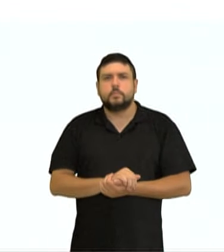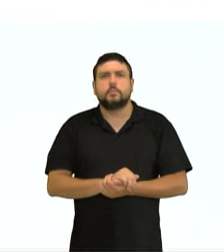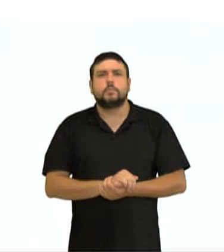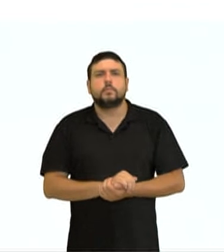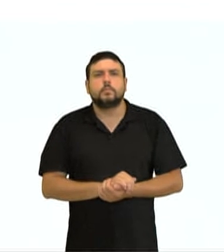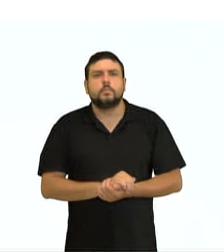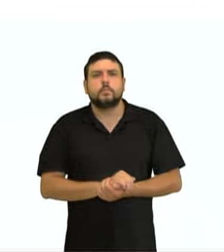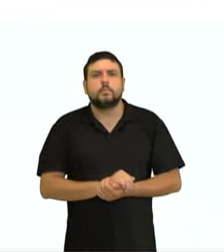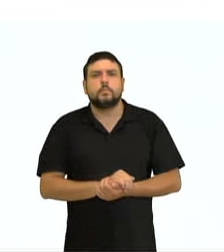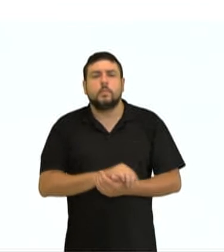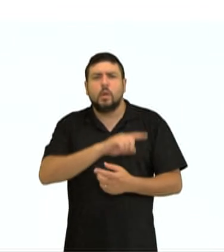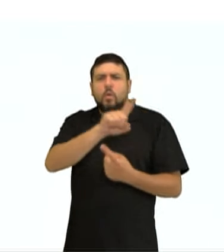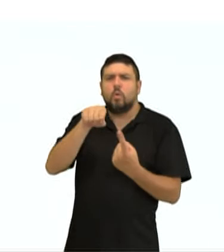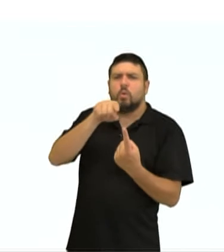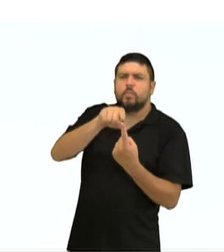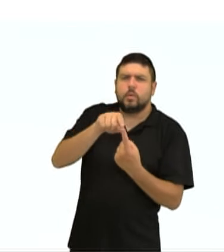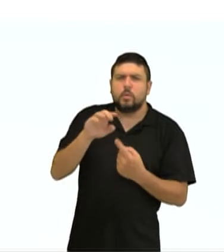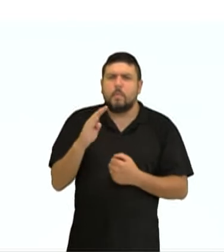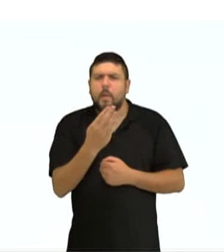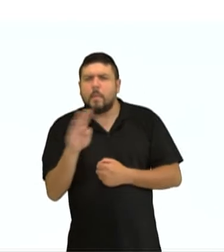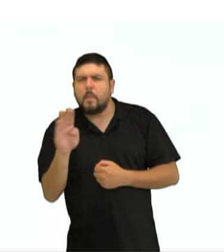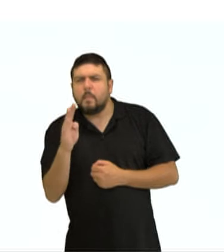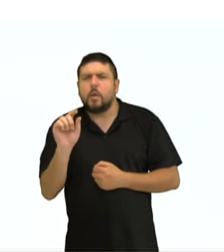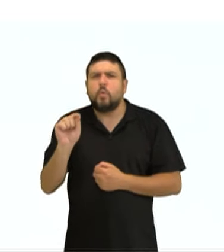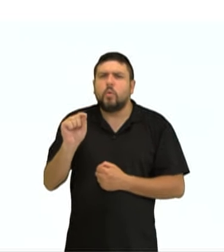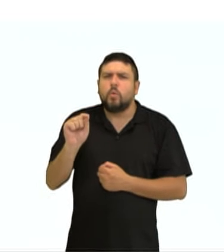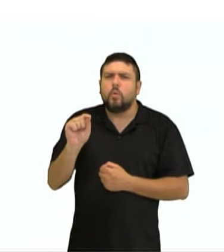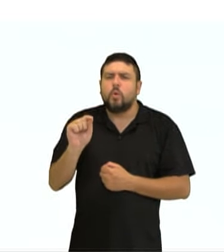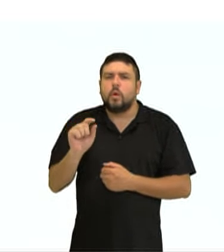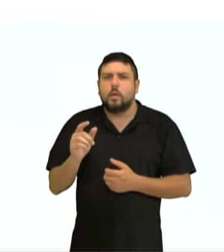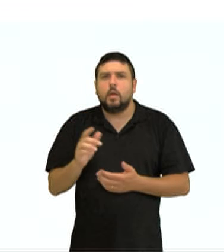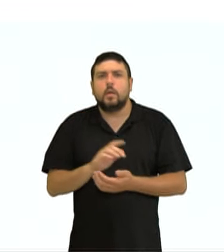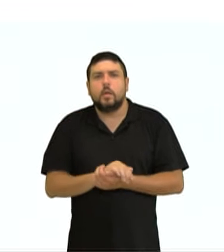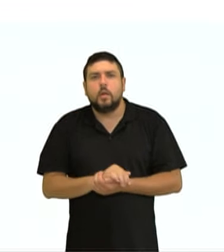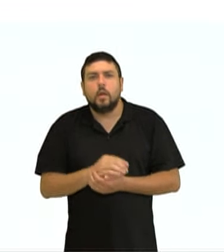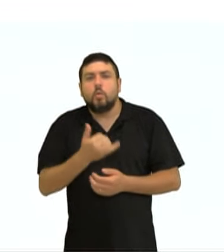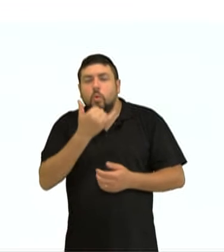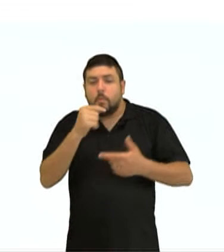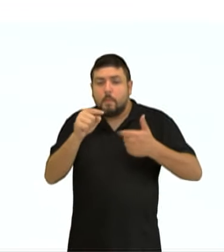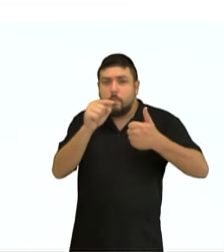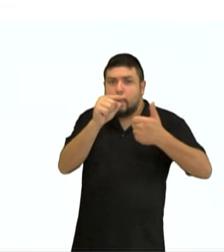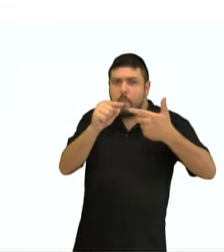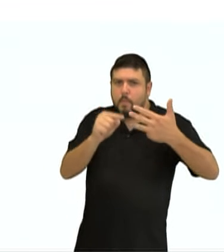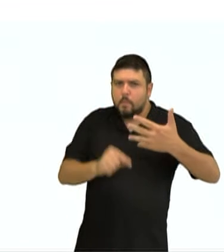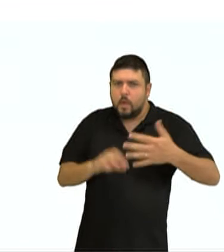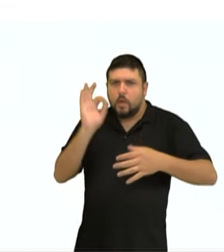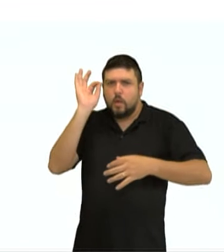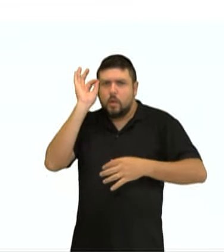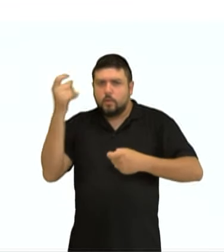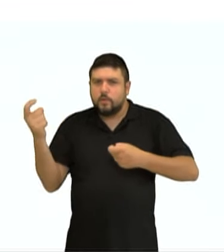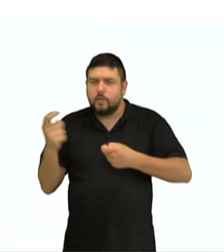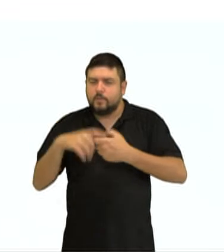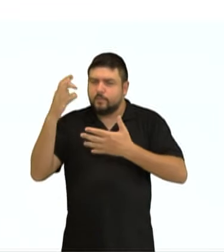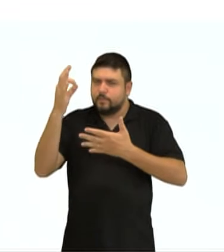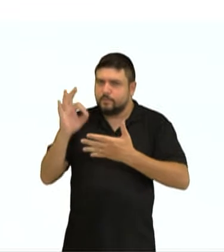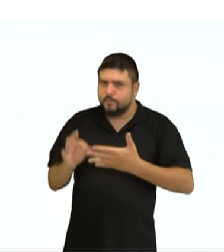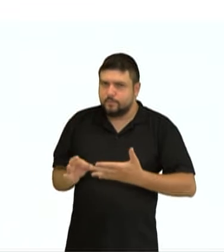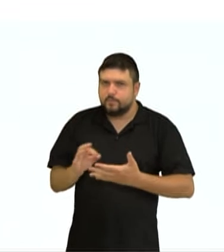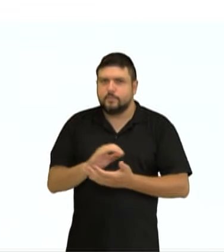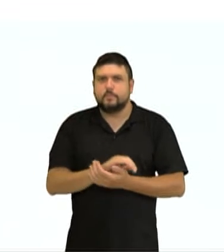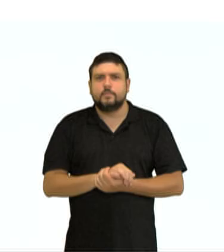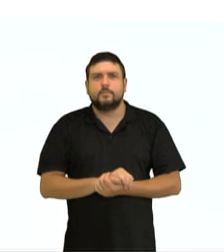como objetivos da bandeira, tem aqui o tempo e a gente já... tem aqui as alternativas e a gente volta com a correção